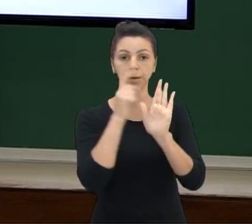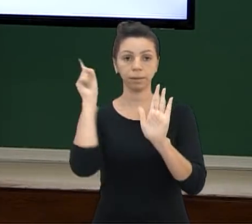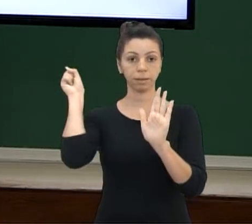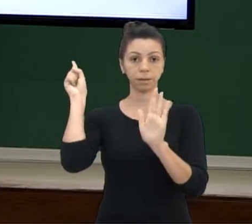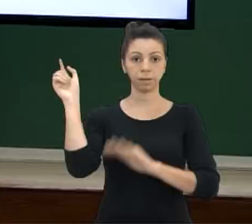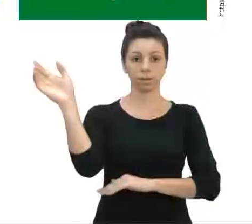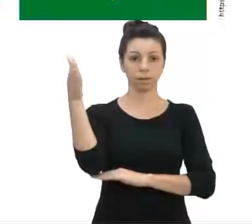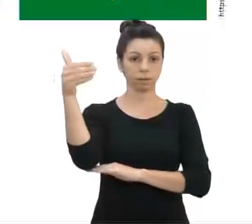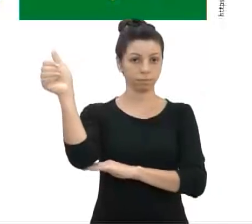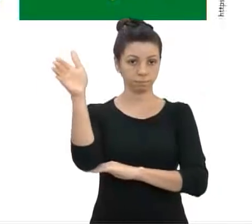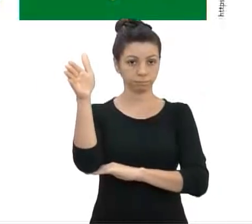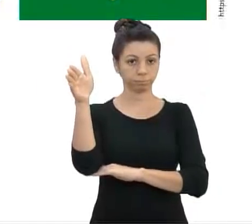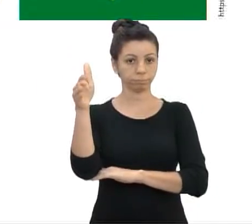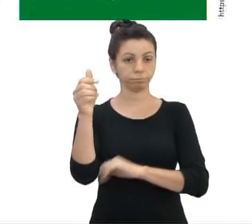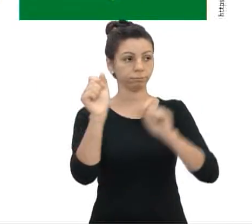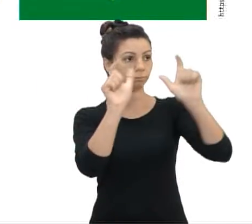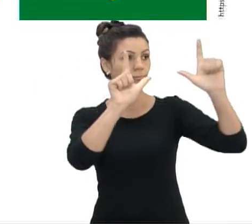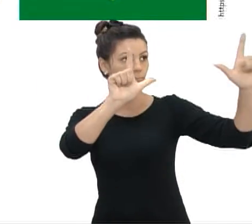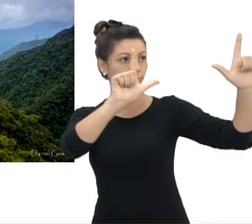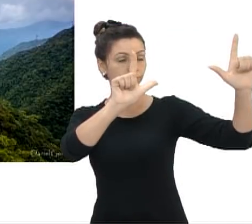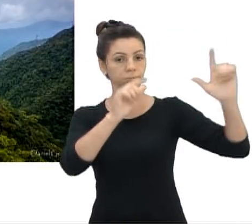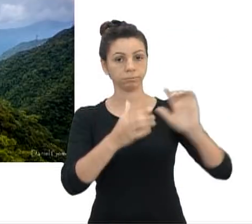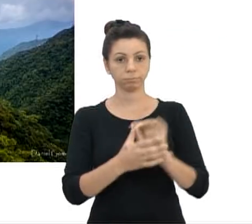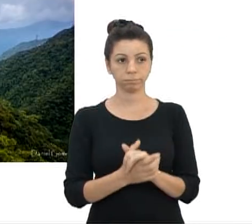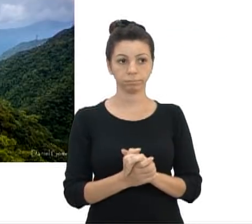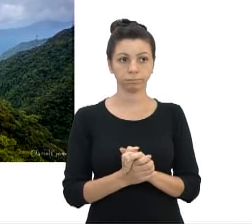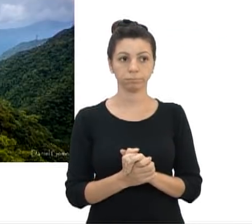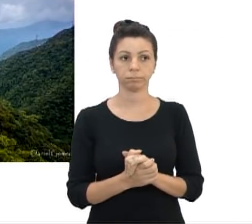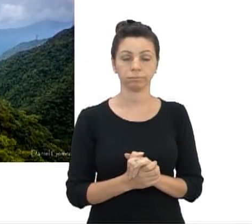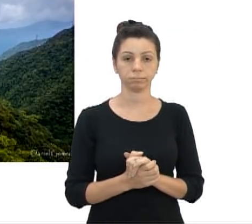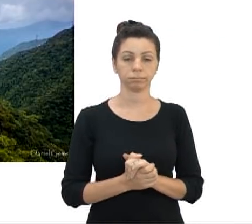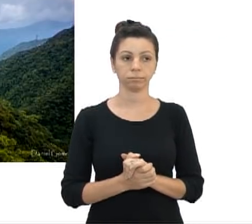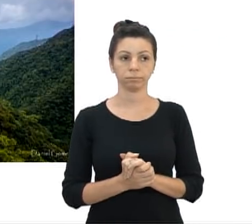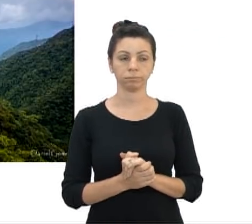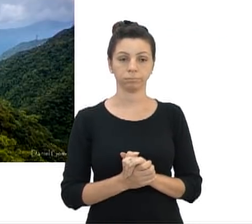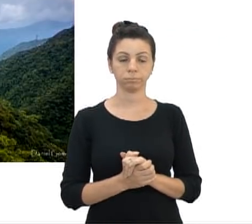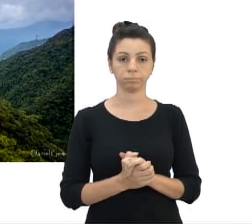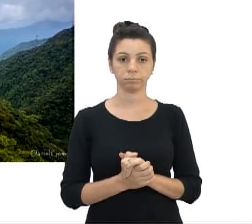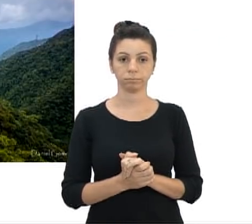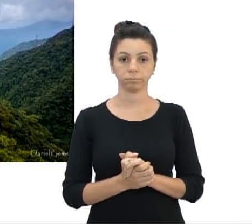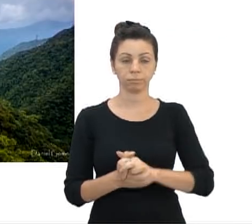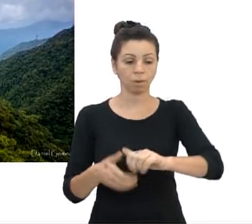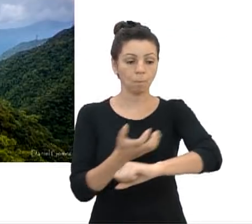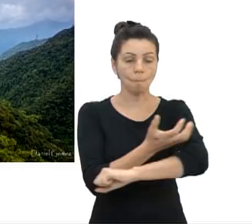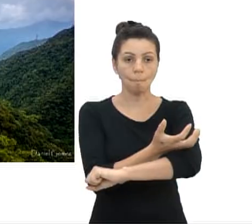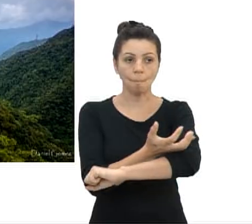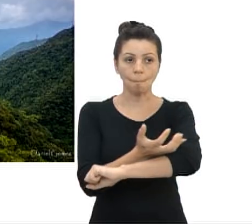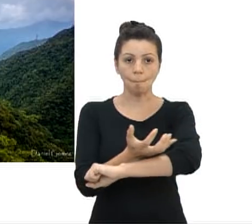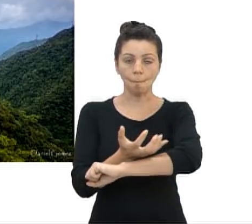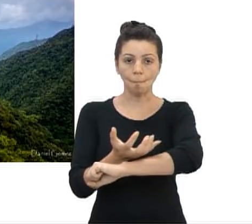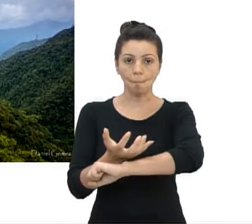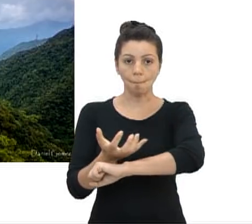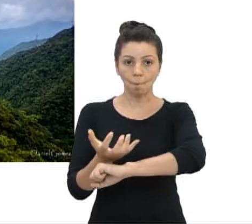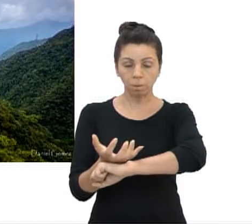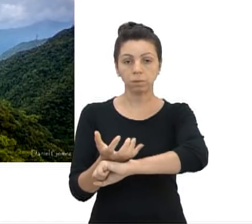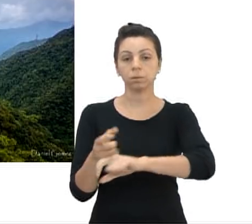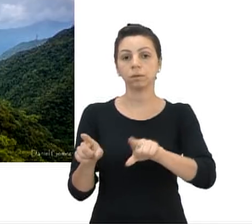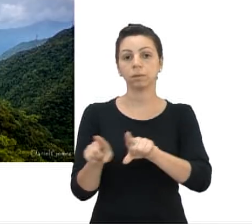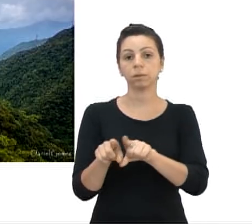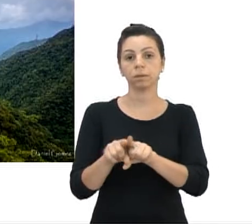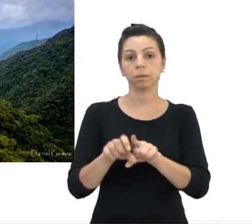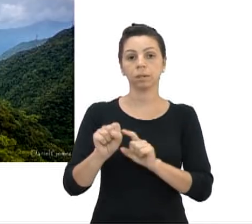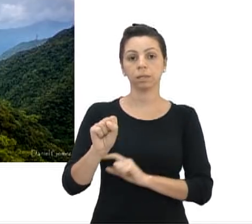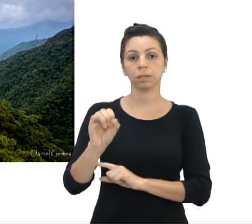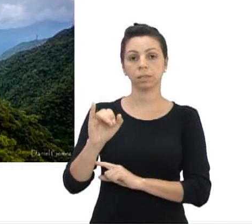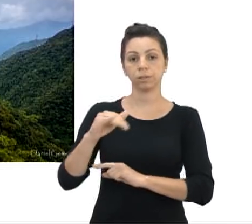do lado direito da sua tela. O relevo é formado por escudos cristalinos e bacias